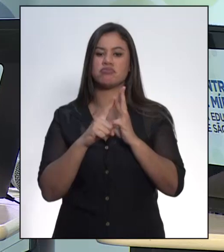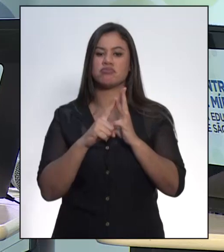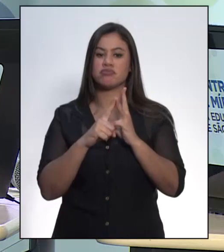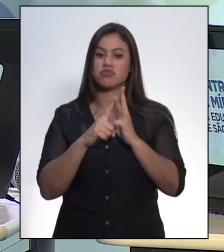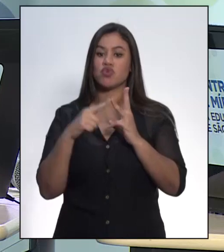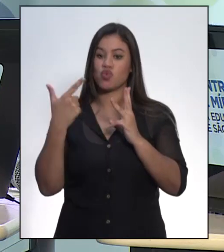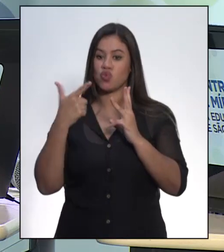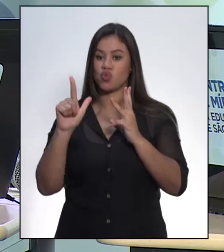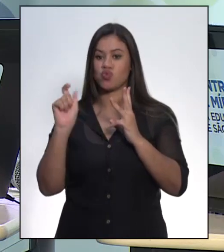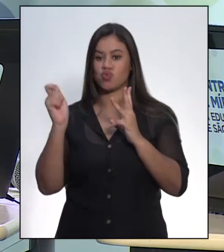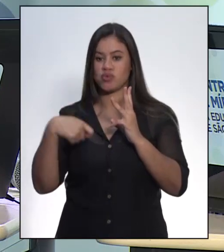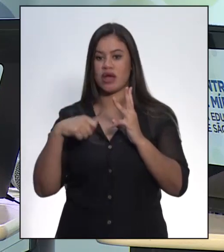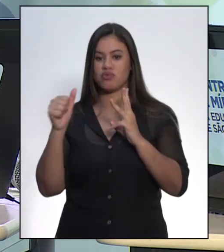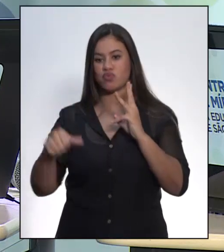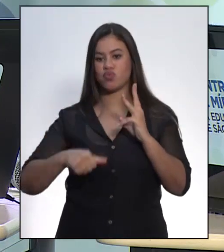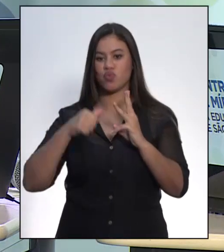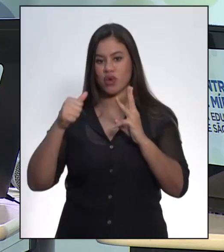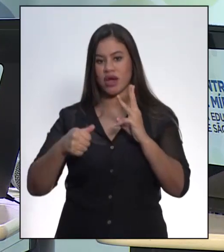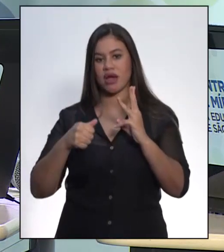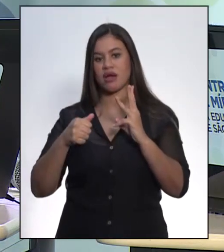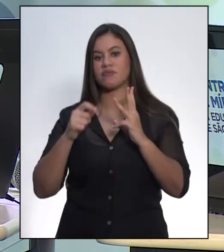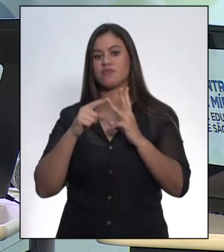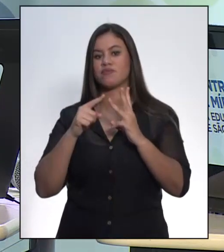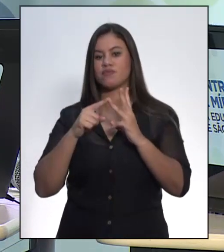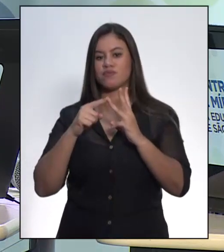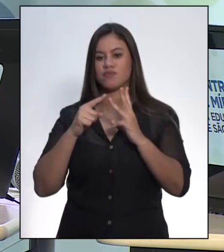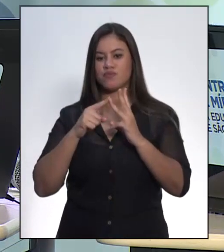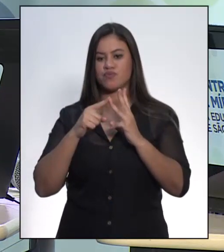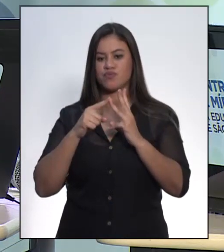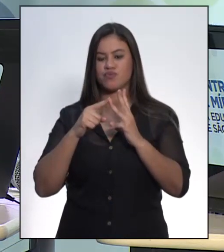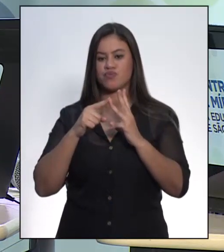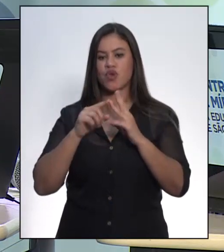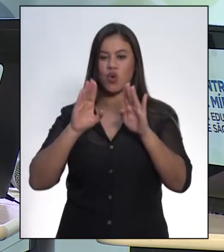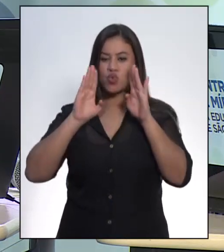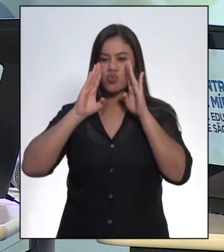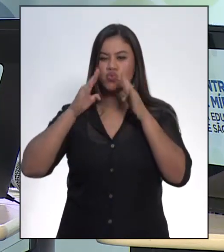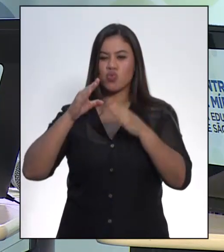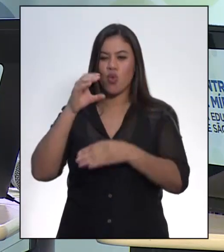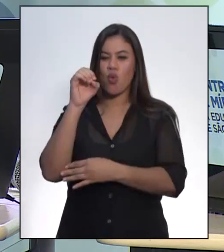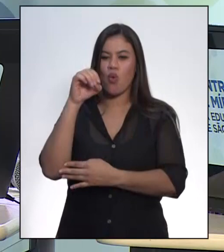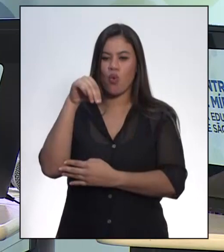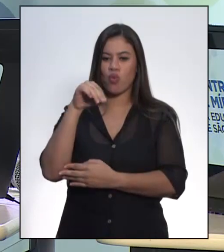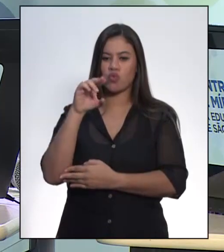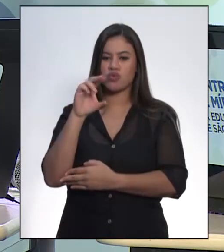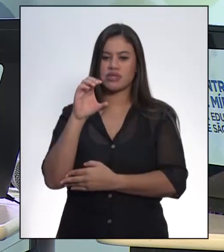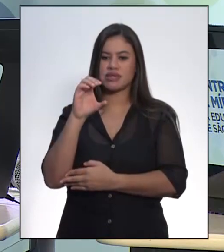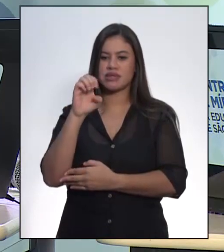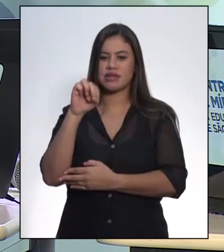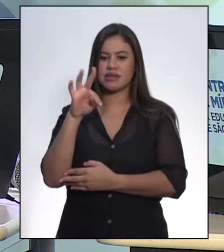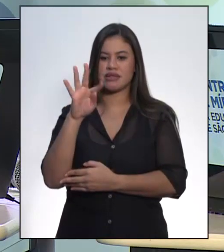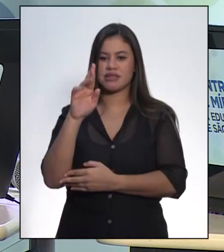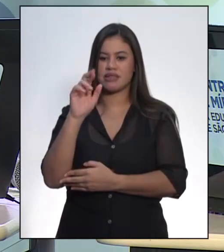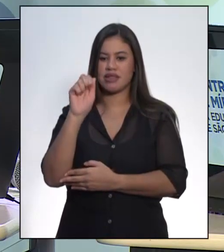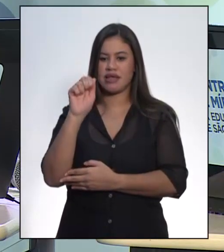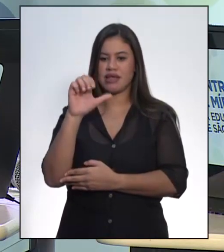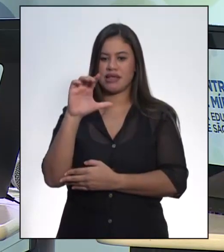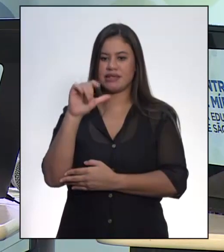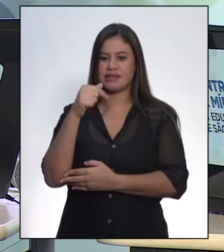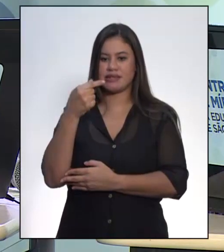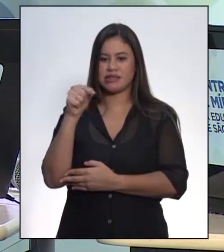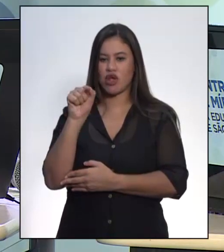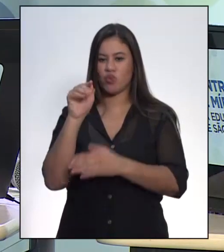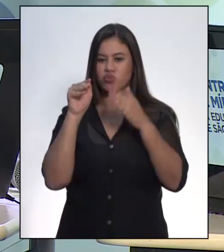também pode alterar o nosso equilíbrio é a concentração, certo? Então, a gente vai estudar esses 3 fatores, eles